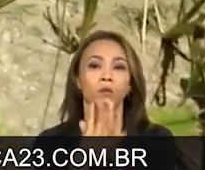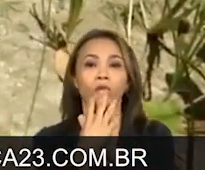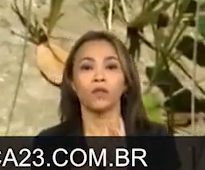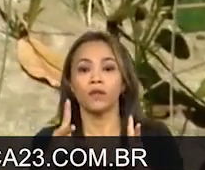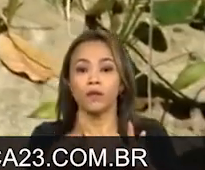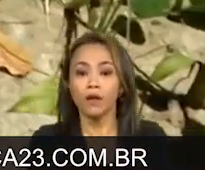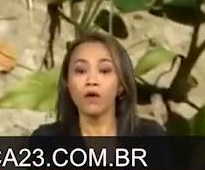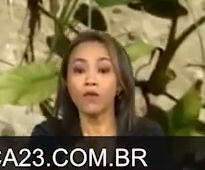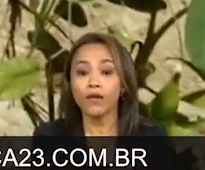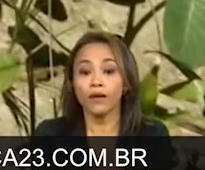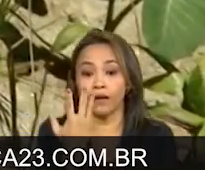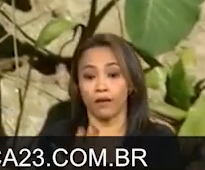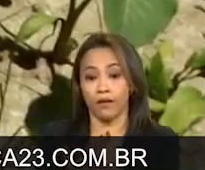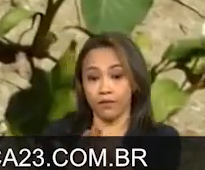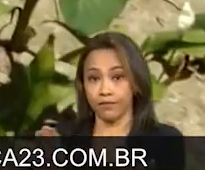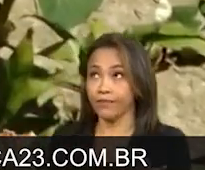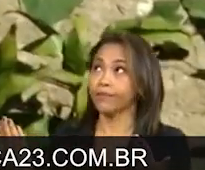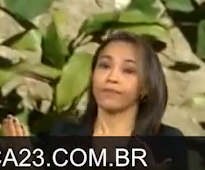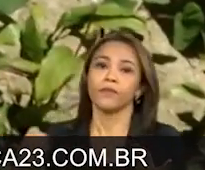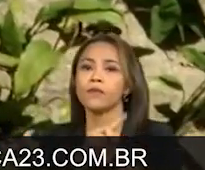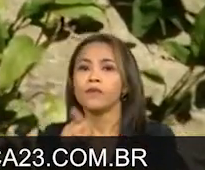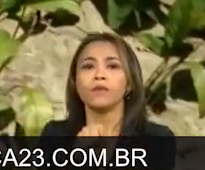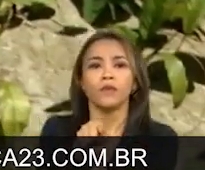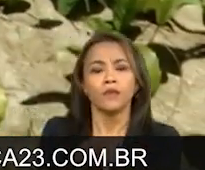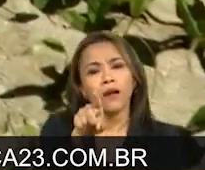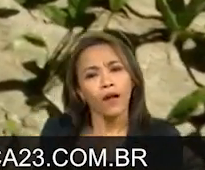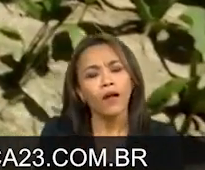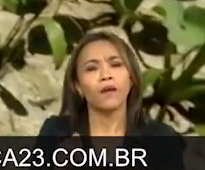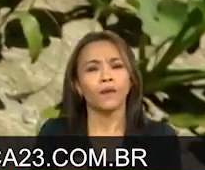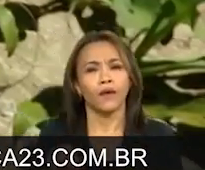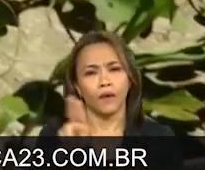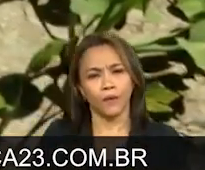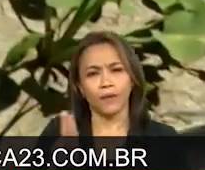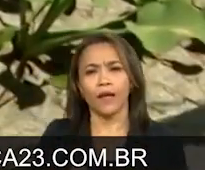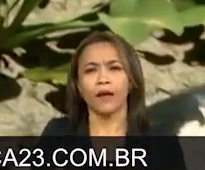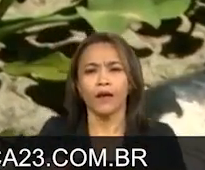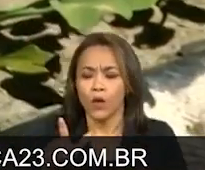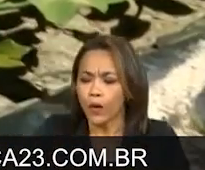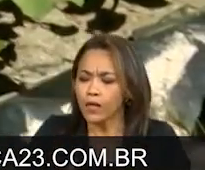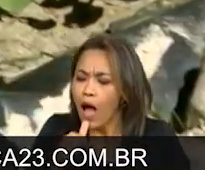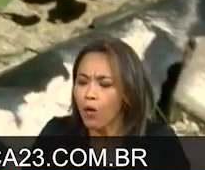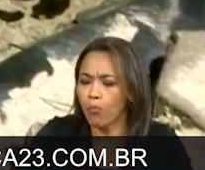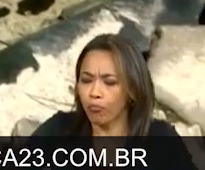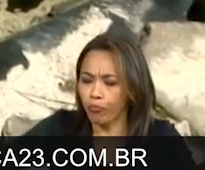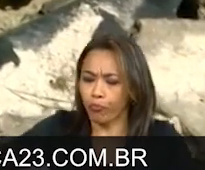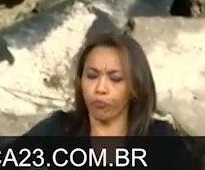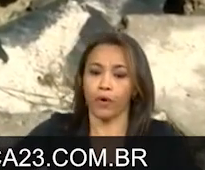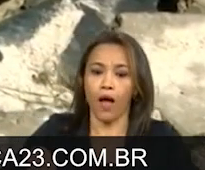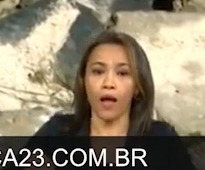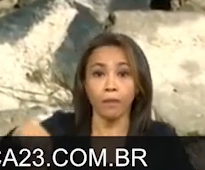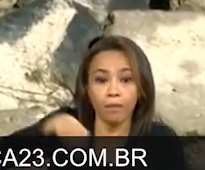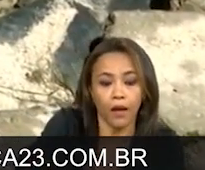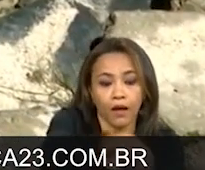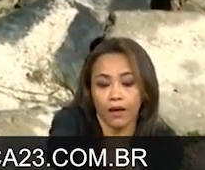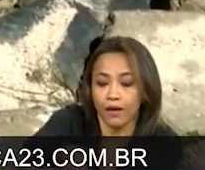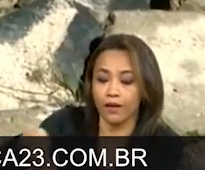criado o Alagados e Construídos. O objetivo é utilizar áreas alagadas com plantas para ajudar no processo